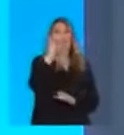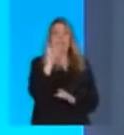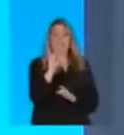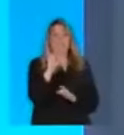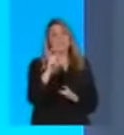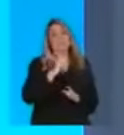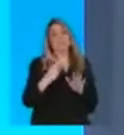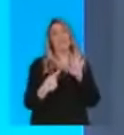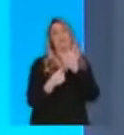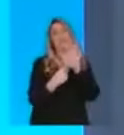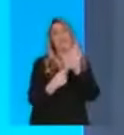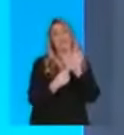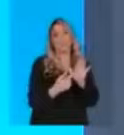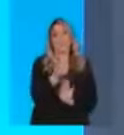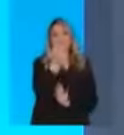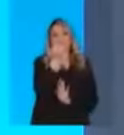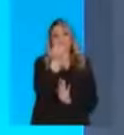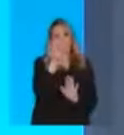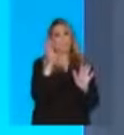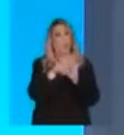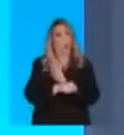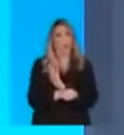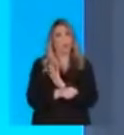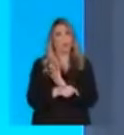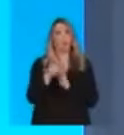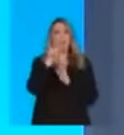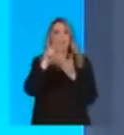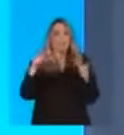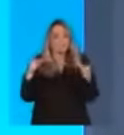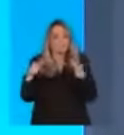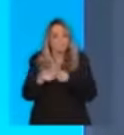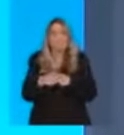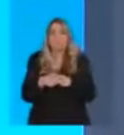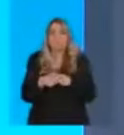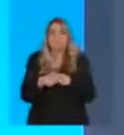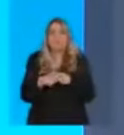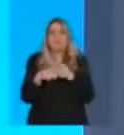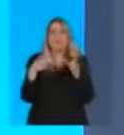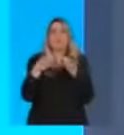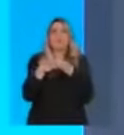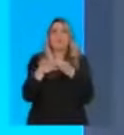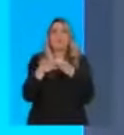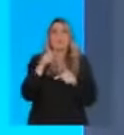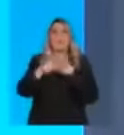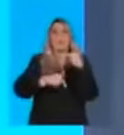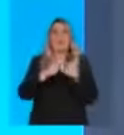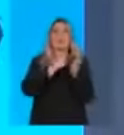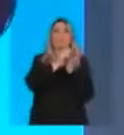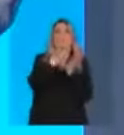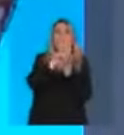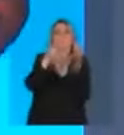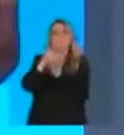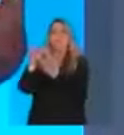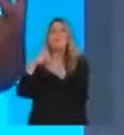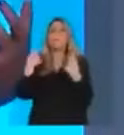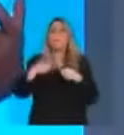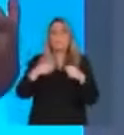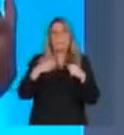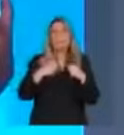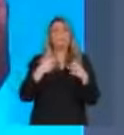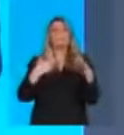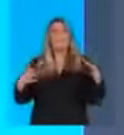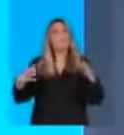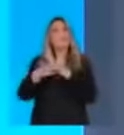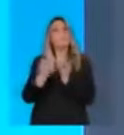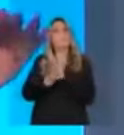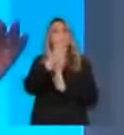denúncias de subfaturamento elas reduzem as equipes e as equipes vão ser completadas E essas unidades tem que ser articuladas com os